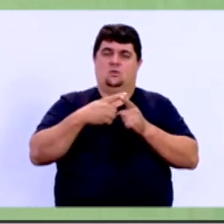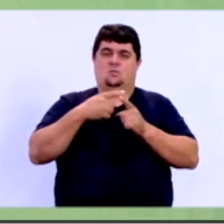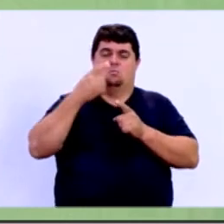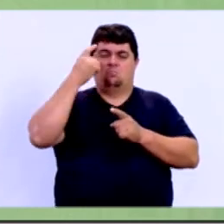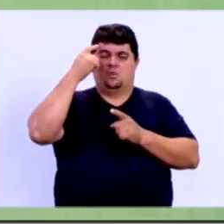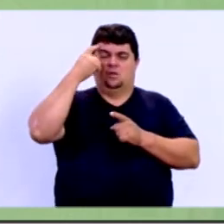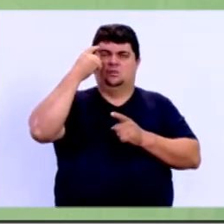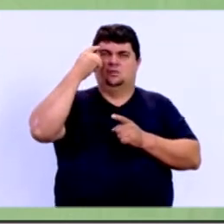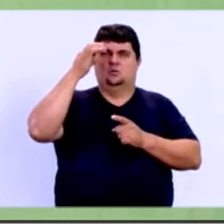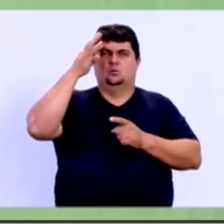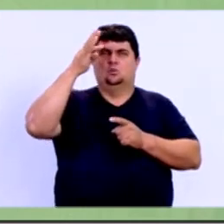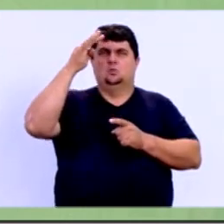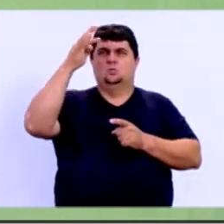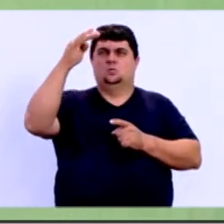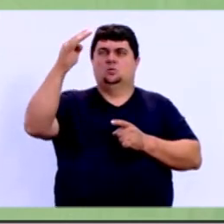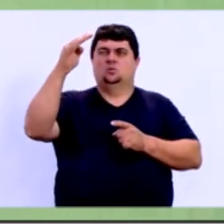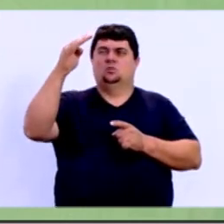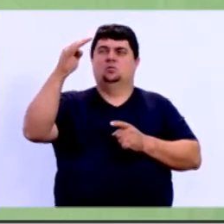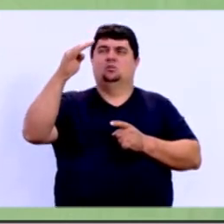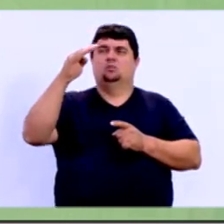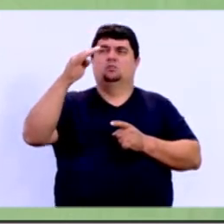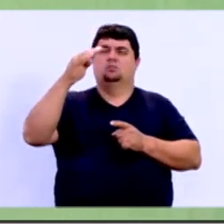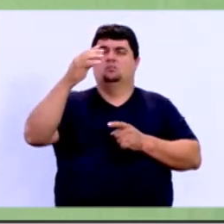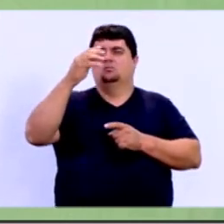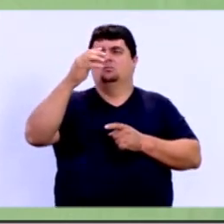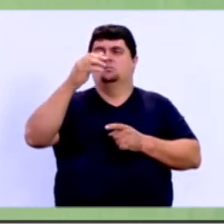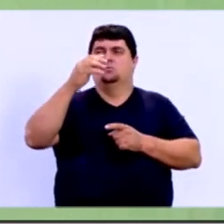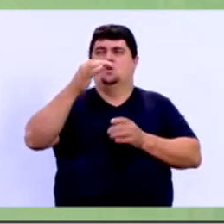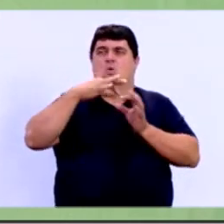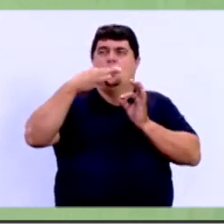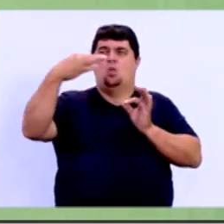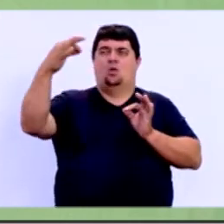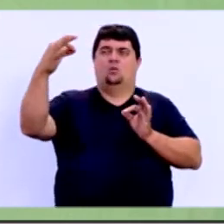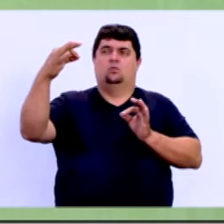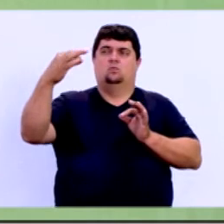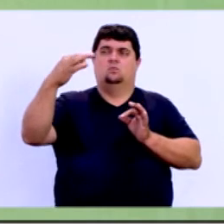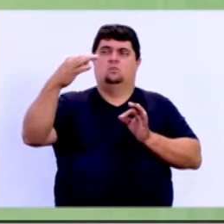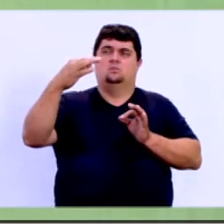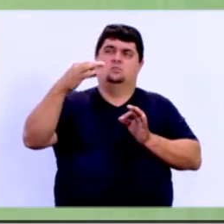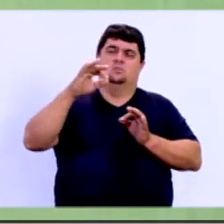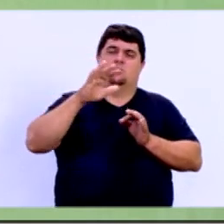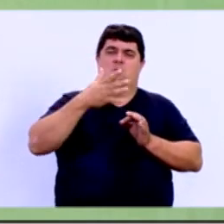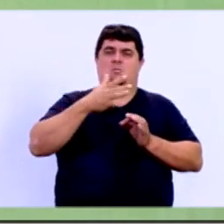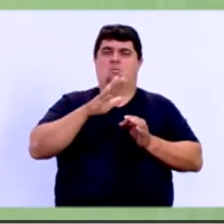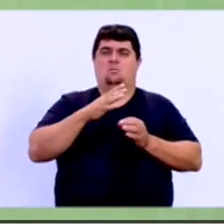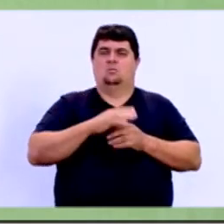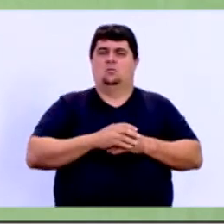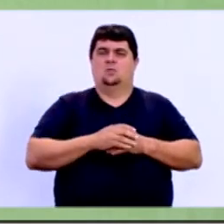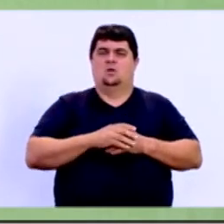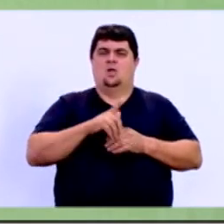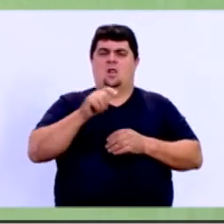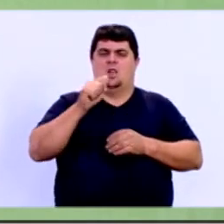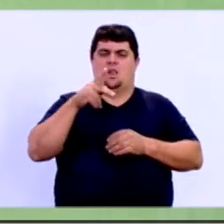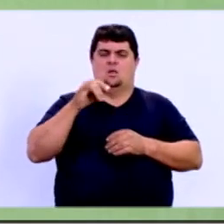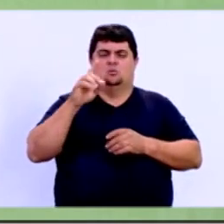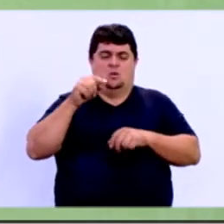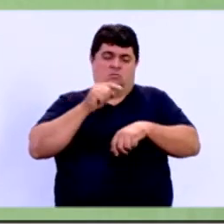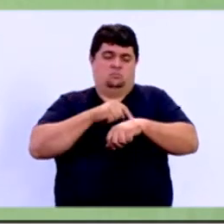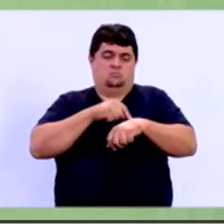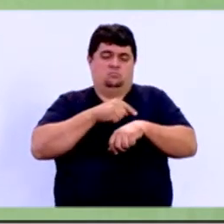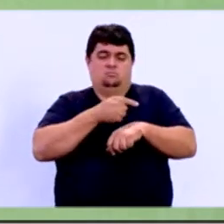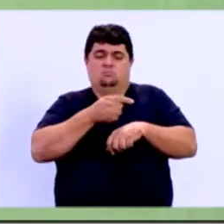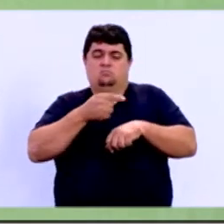lapso temporal de longo prazo. Ah, professor, o que é lapso temporal? É um tempo, né?